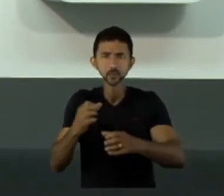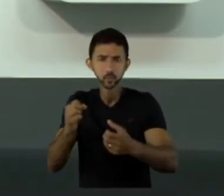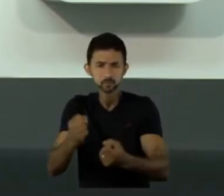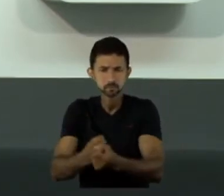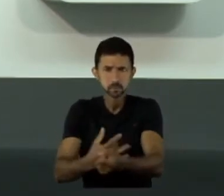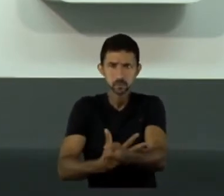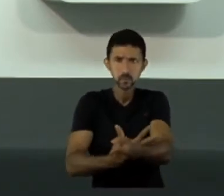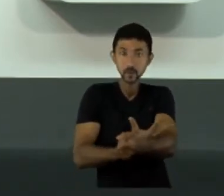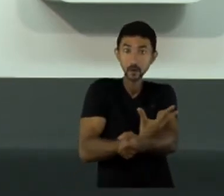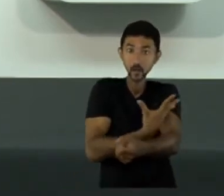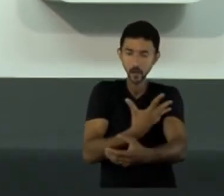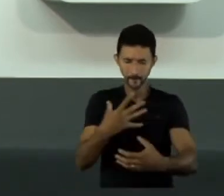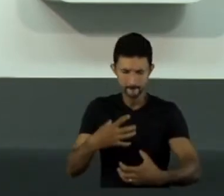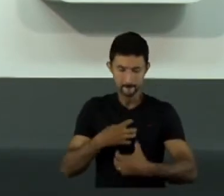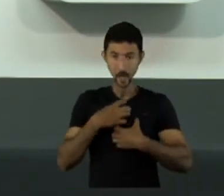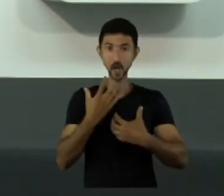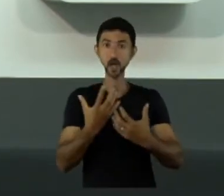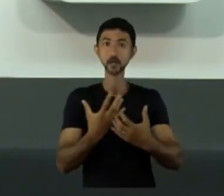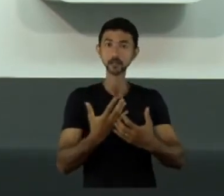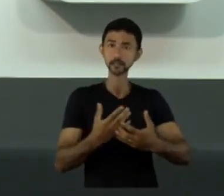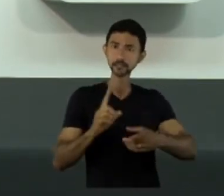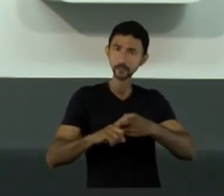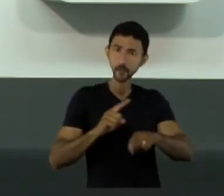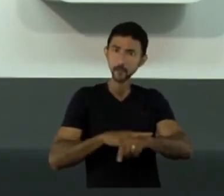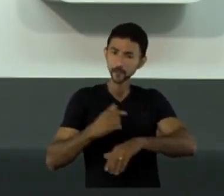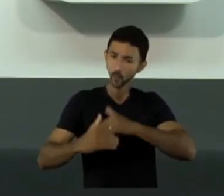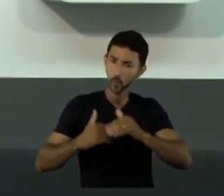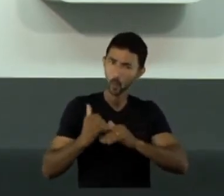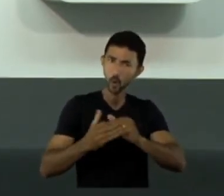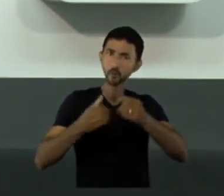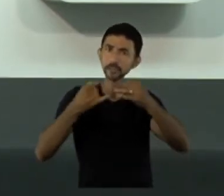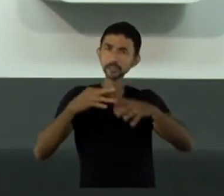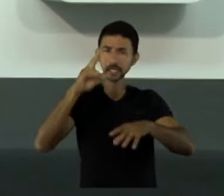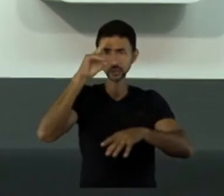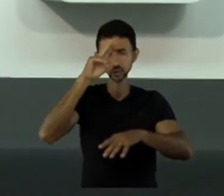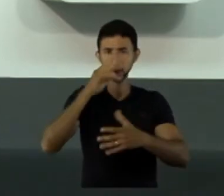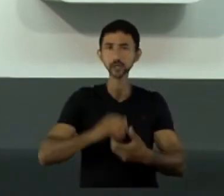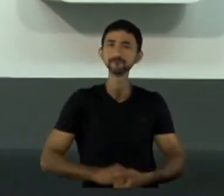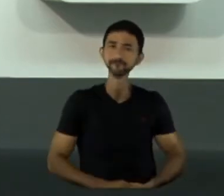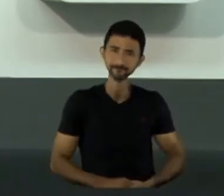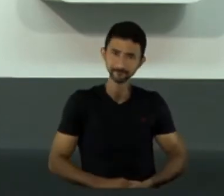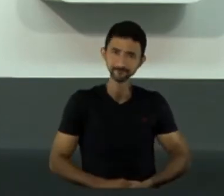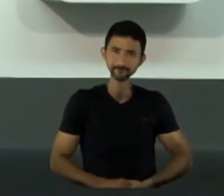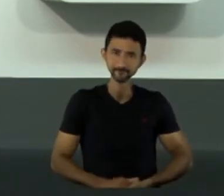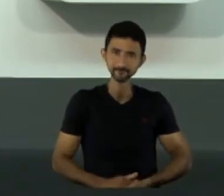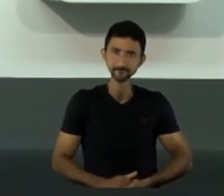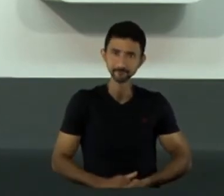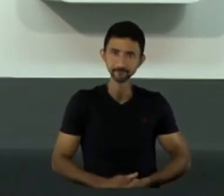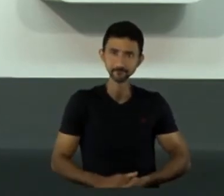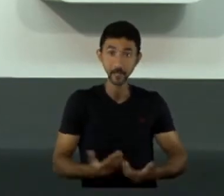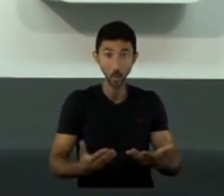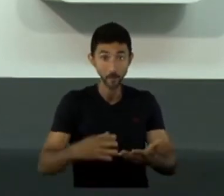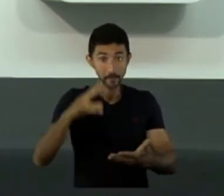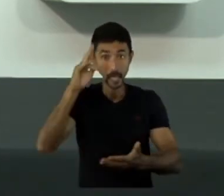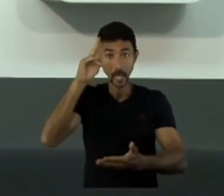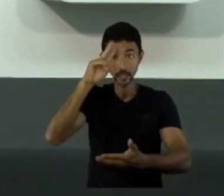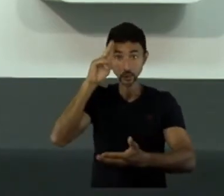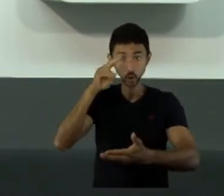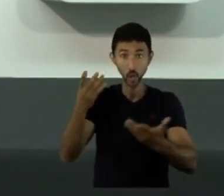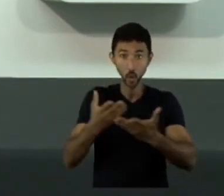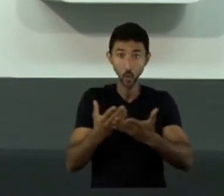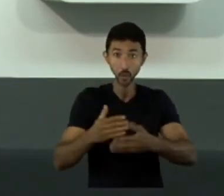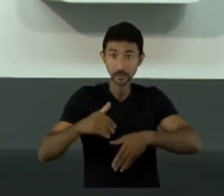emoção e um momento muito importante para o desenrolar da história, da narrativa. Então, nesta nossa história de hoje, na